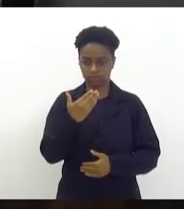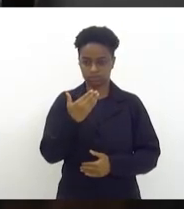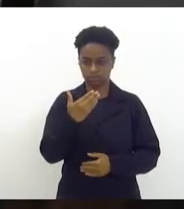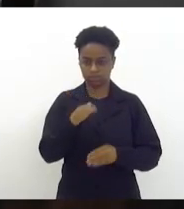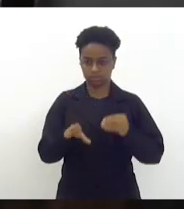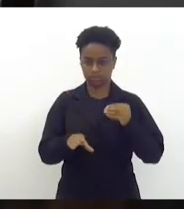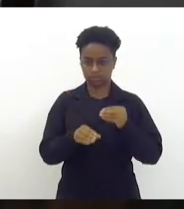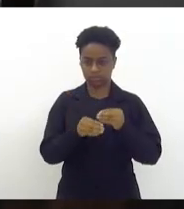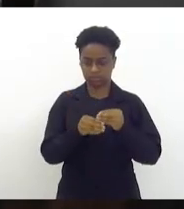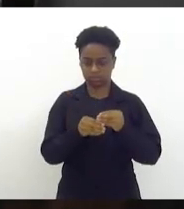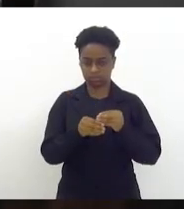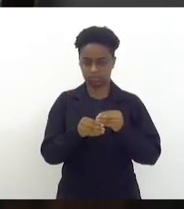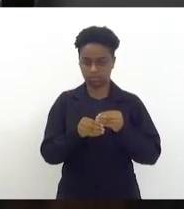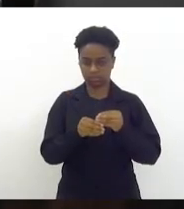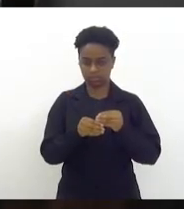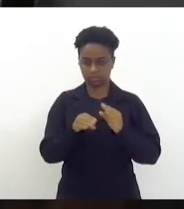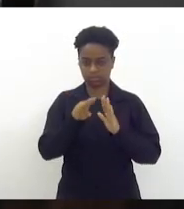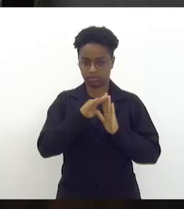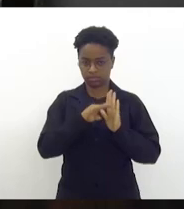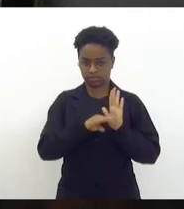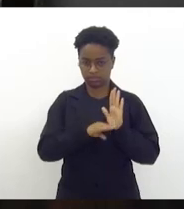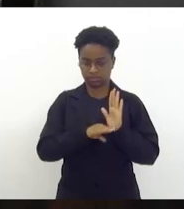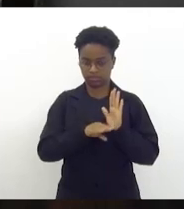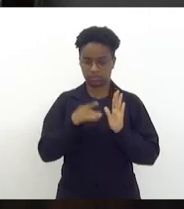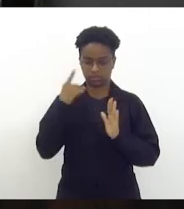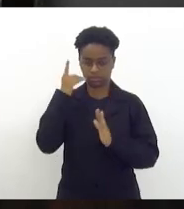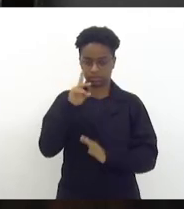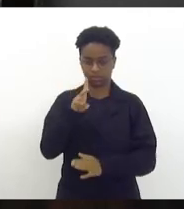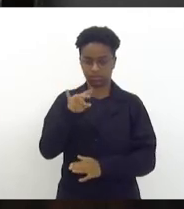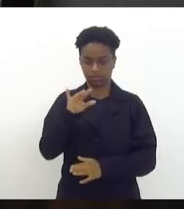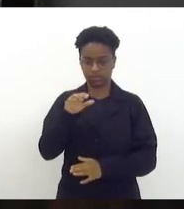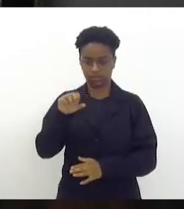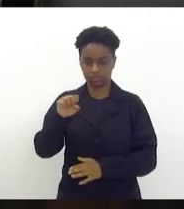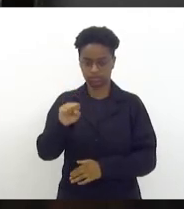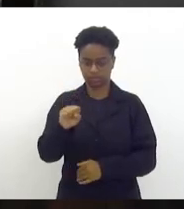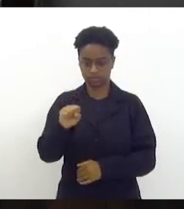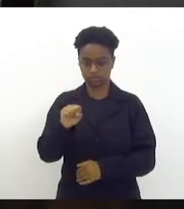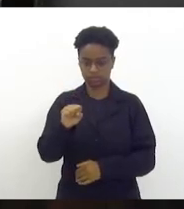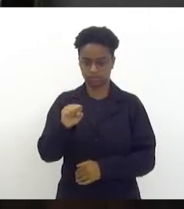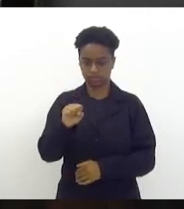Requerimento de inclusão, deputado Vinícius Cozzolino,